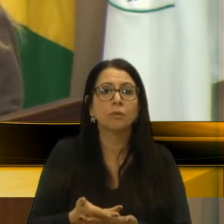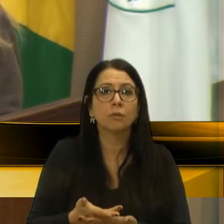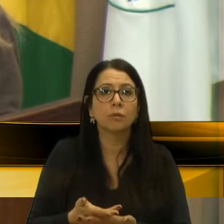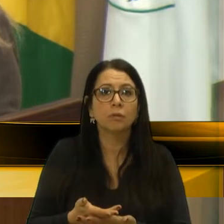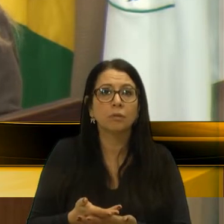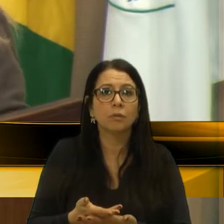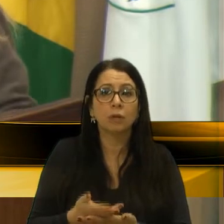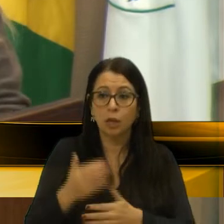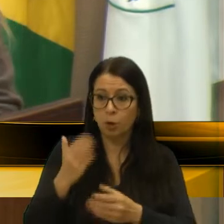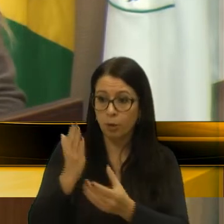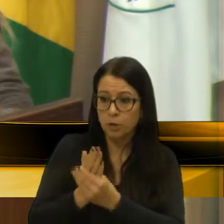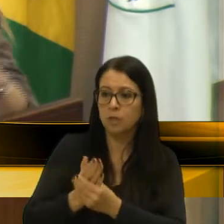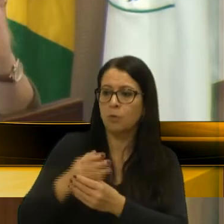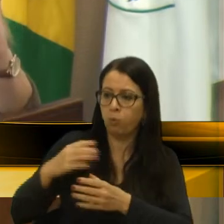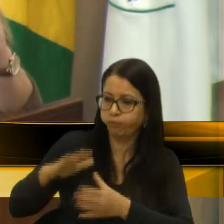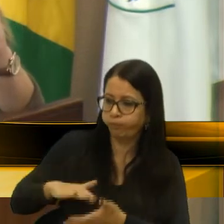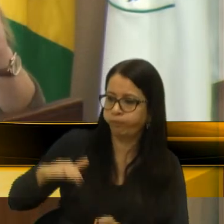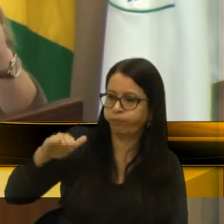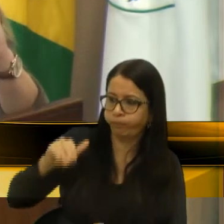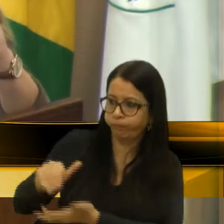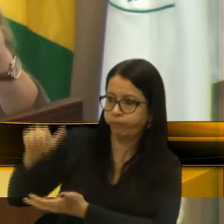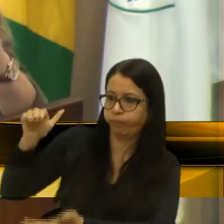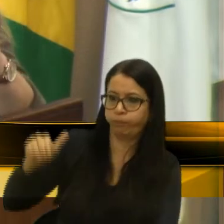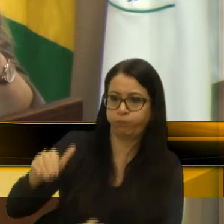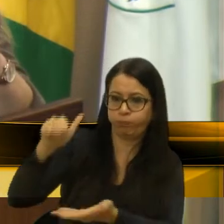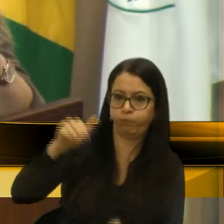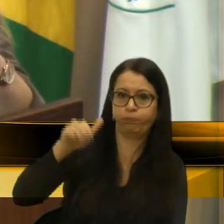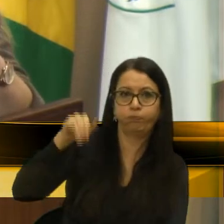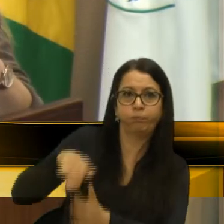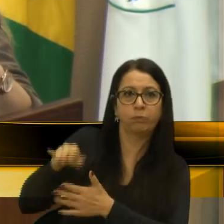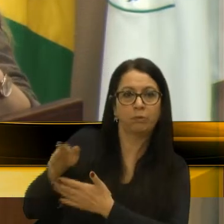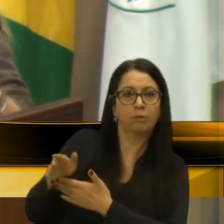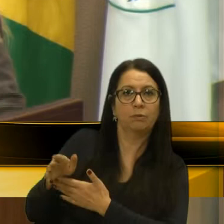os processos vão se acumulando nos fóruns,